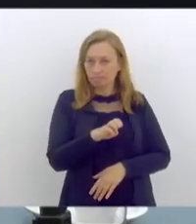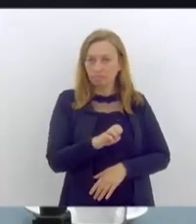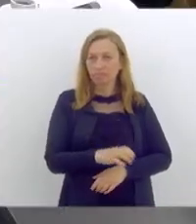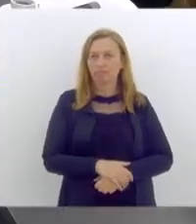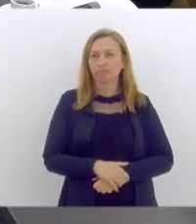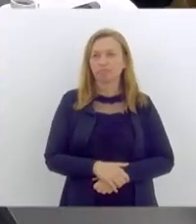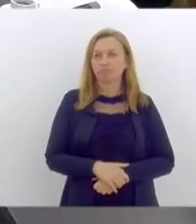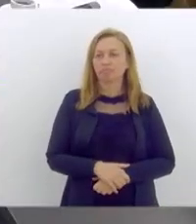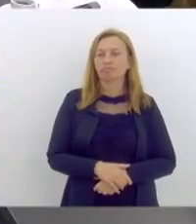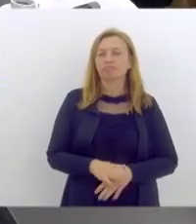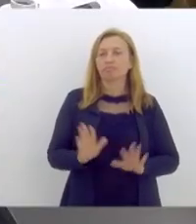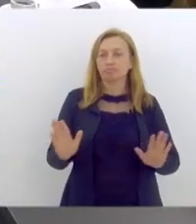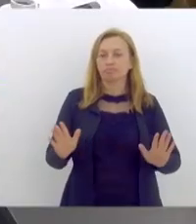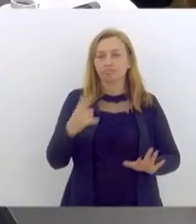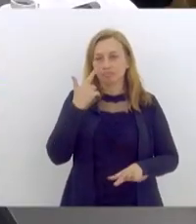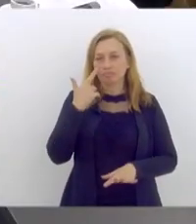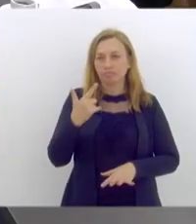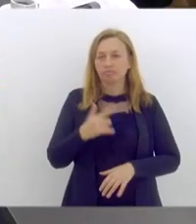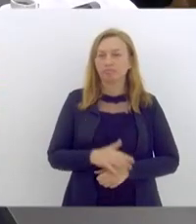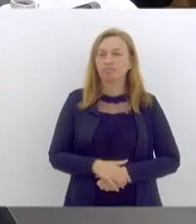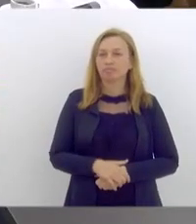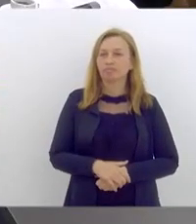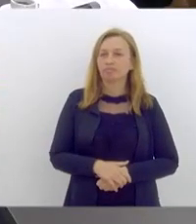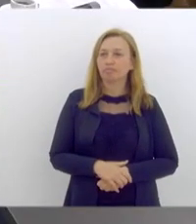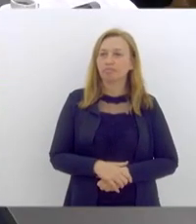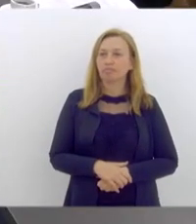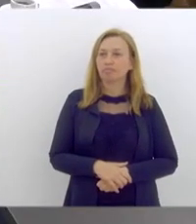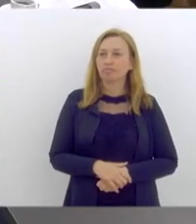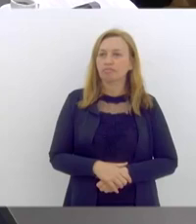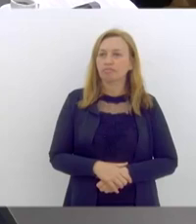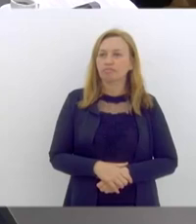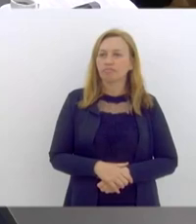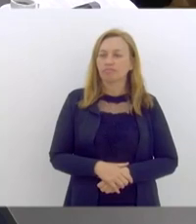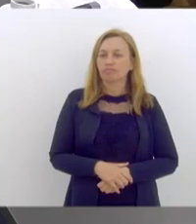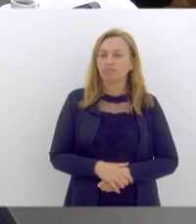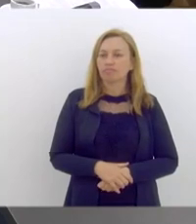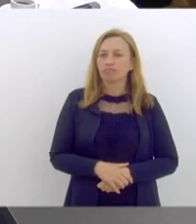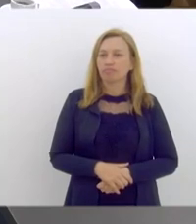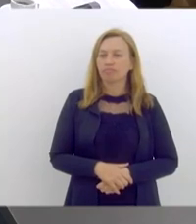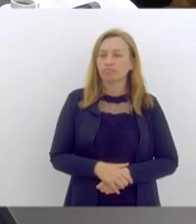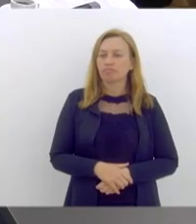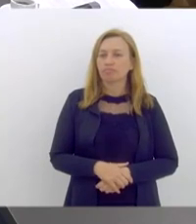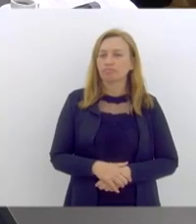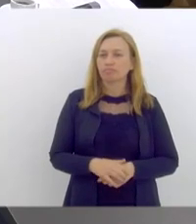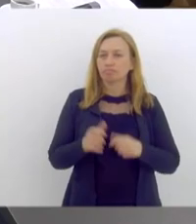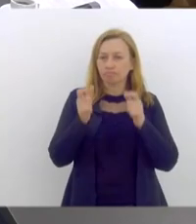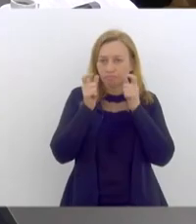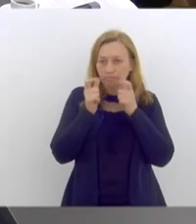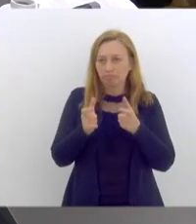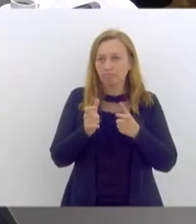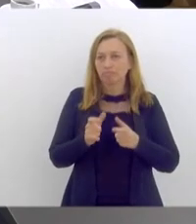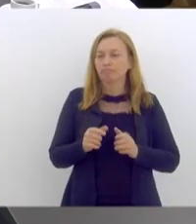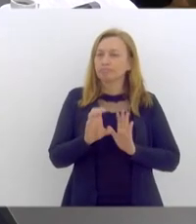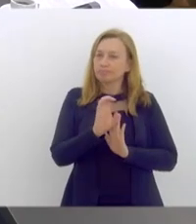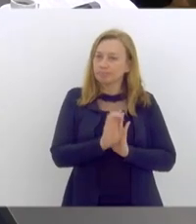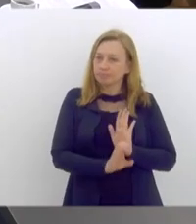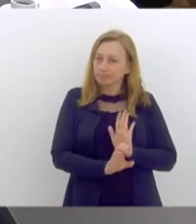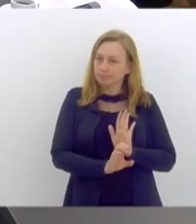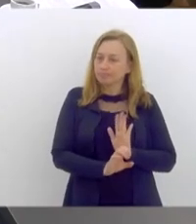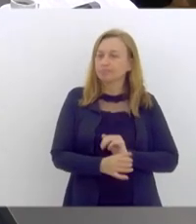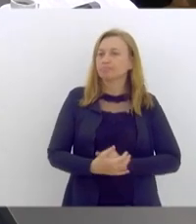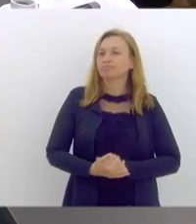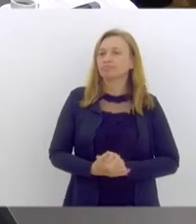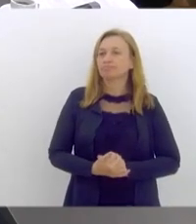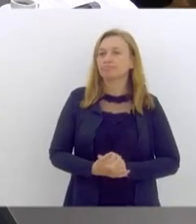eu tentar aqui uma mediação por favor porque o que que isso me chama atenção a emenda a